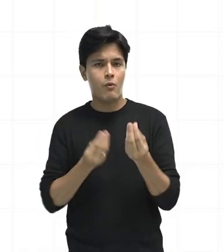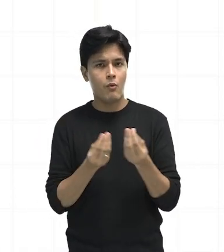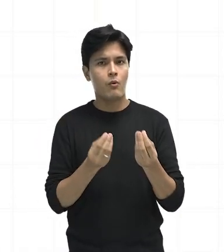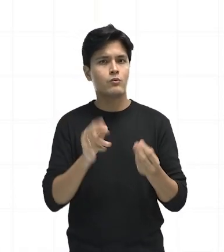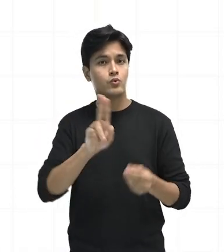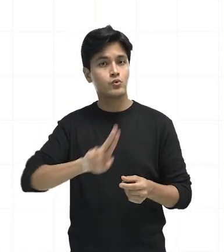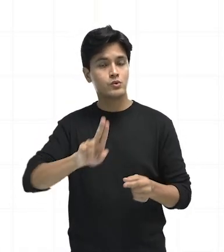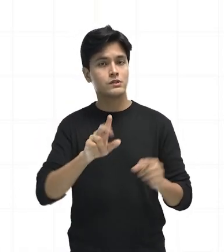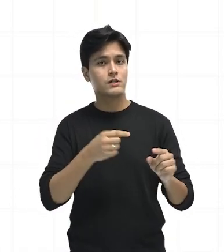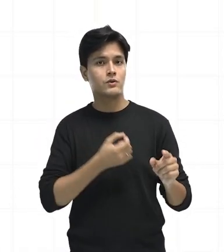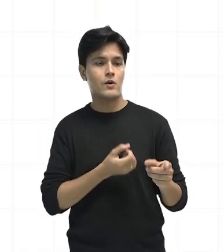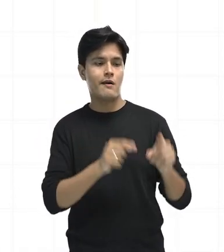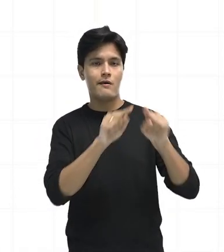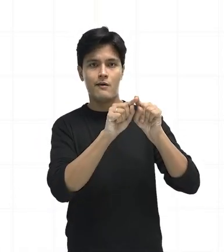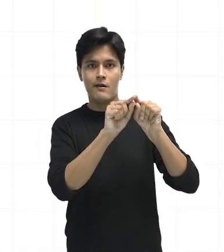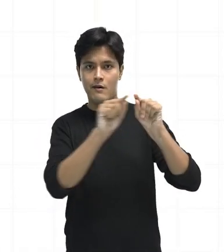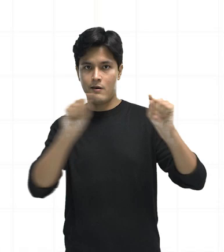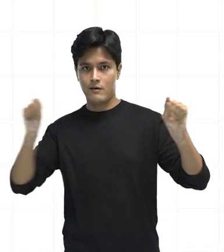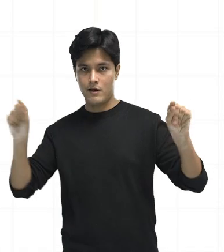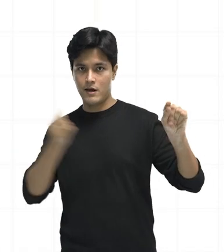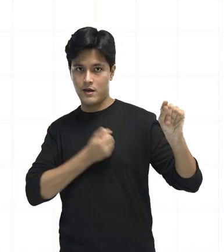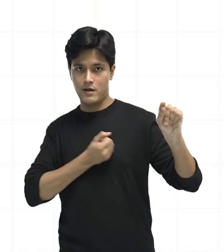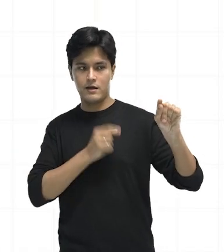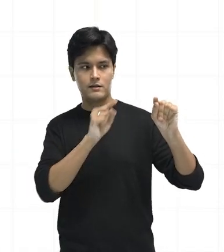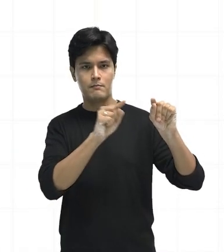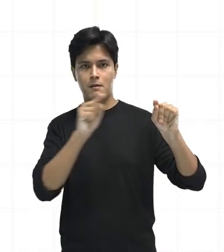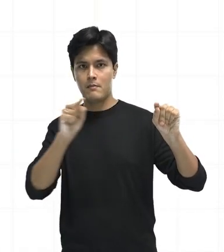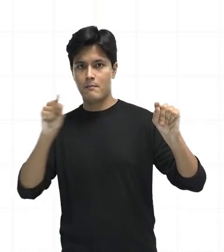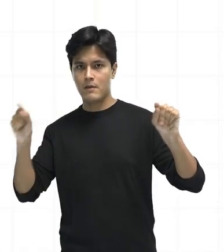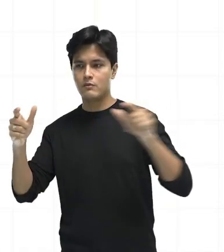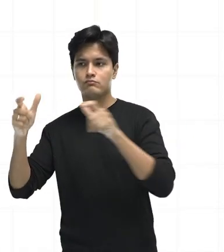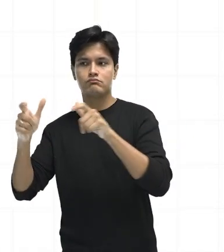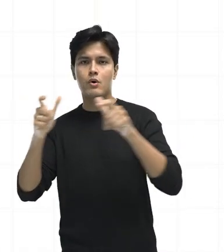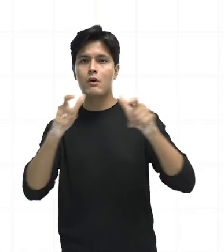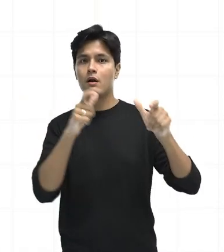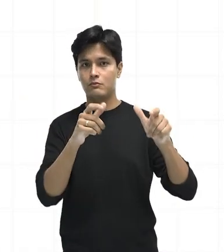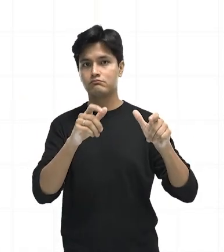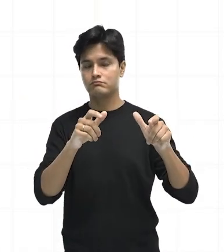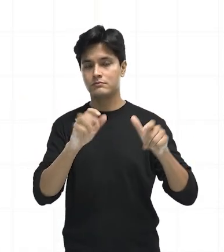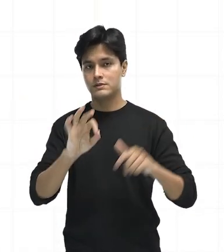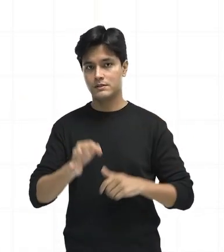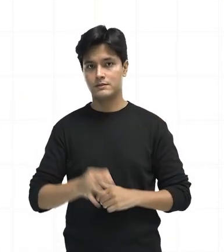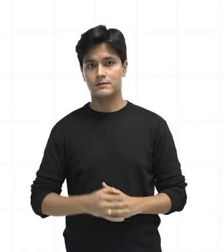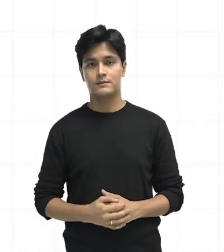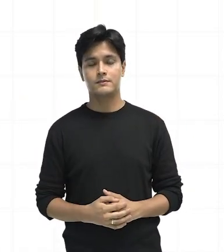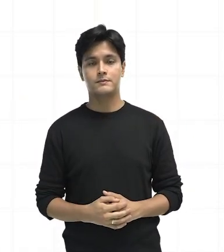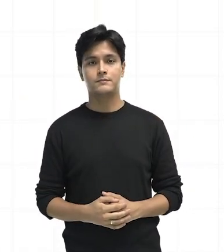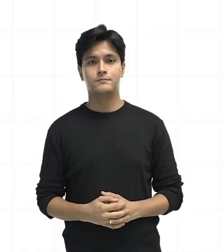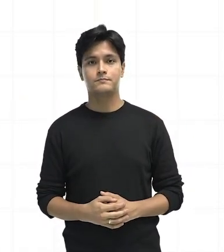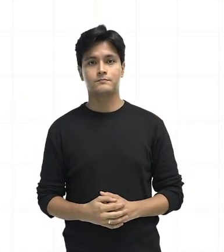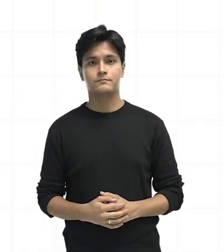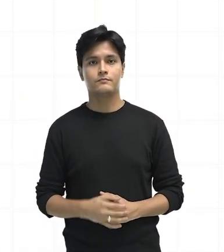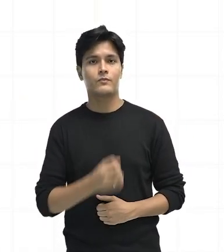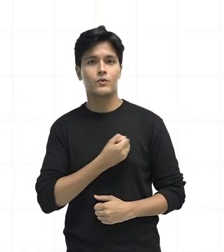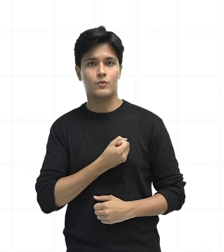algarismos se encontram. A gente vai já ver daqui a pouco alguns exemplos. Os números